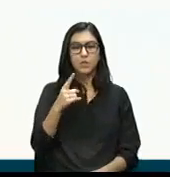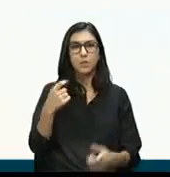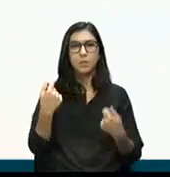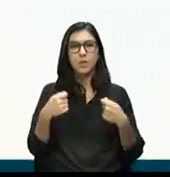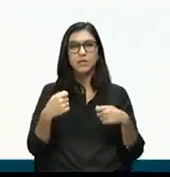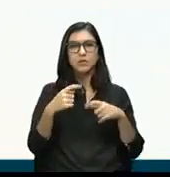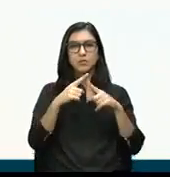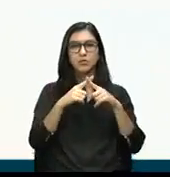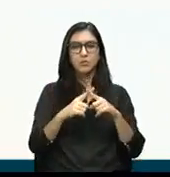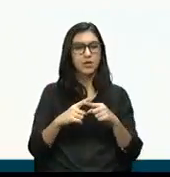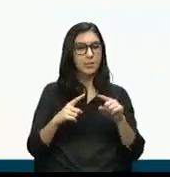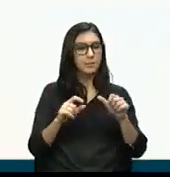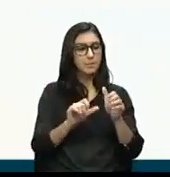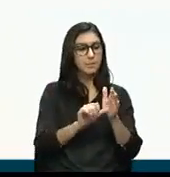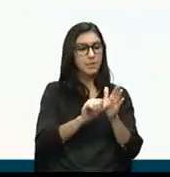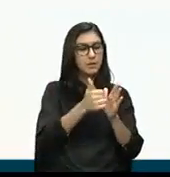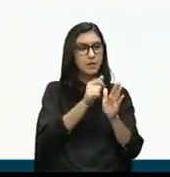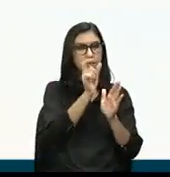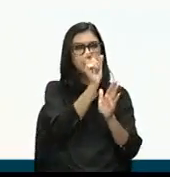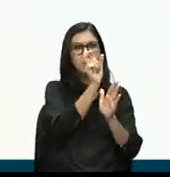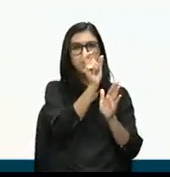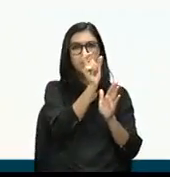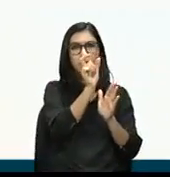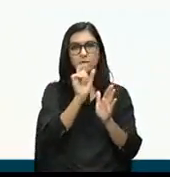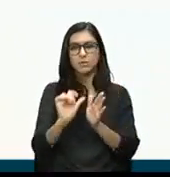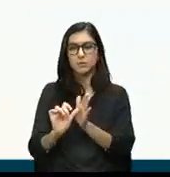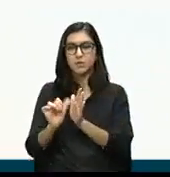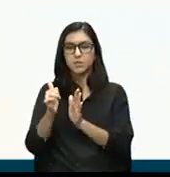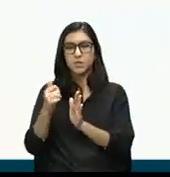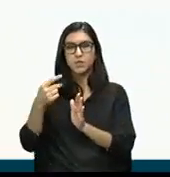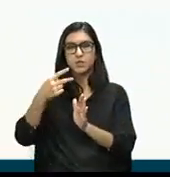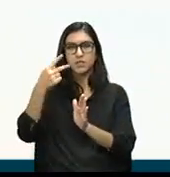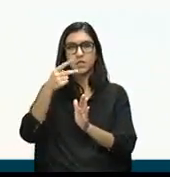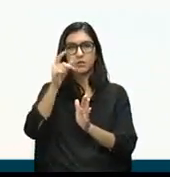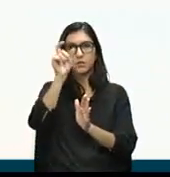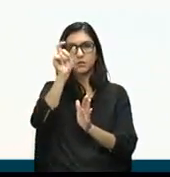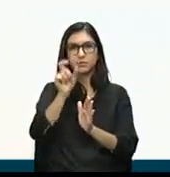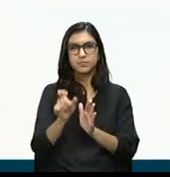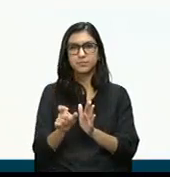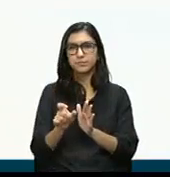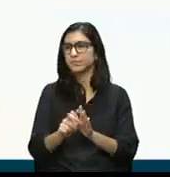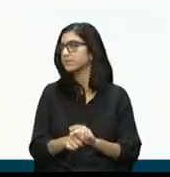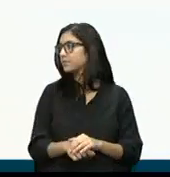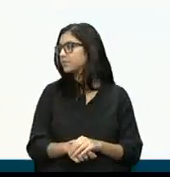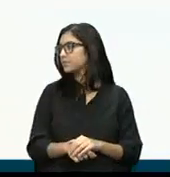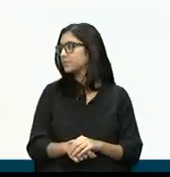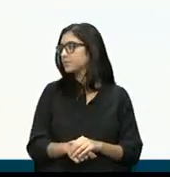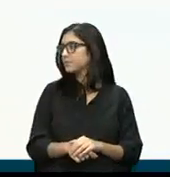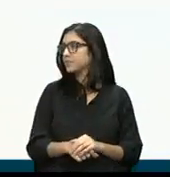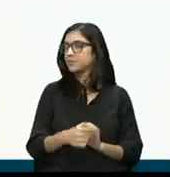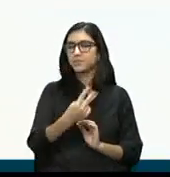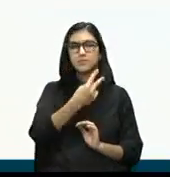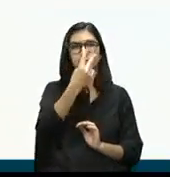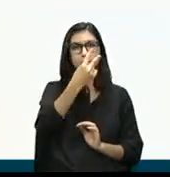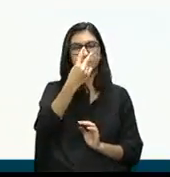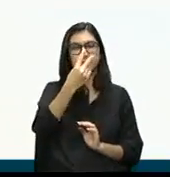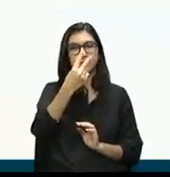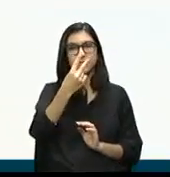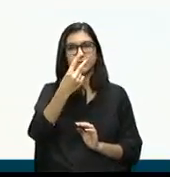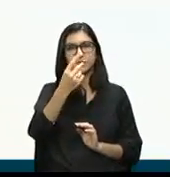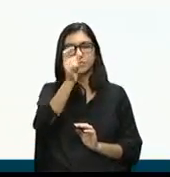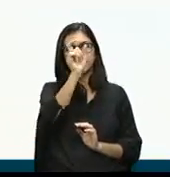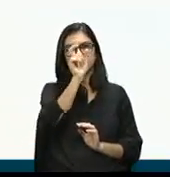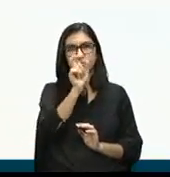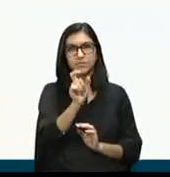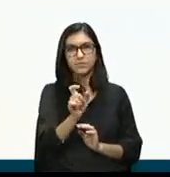que multiplicar o primeiro termo da primeira linha com o primeiro termo da primeira coluna. O segundo termo da primeira linha com o segundo termo